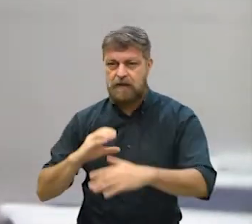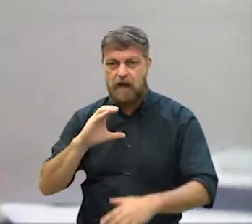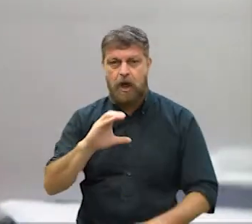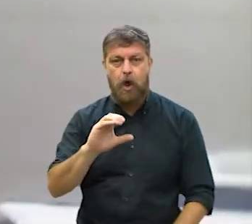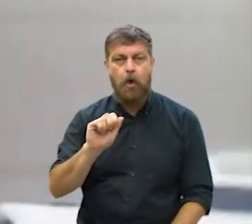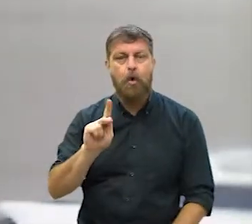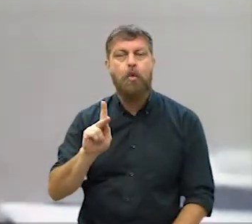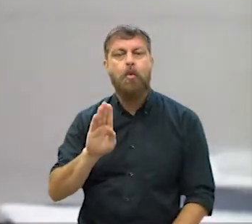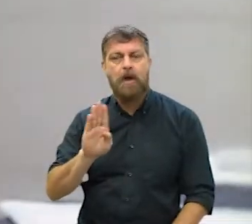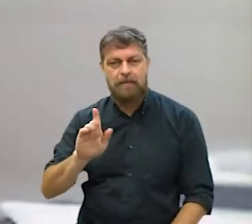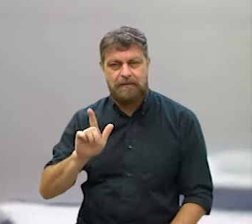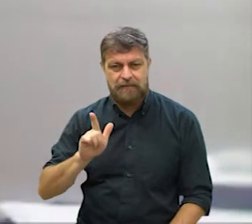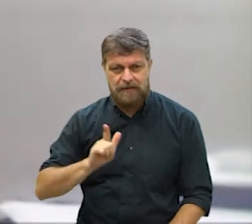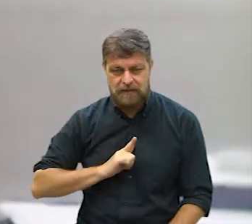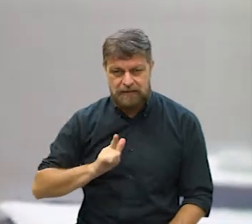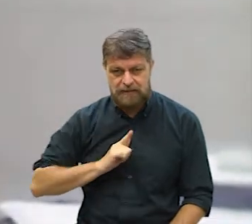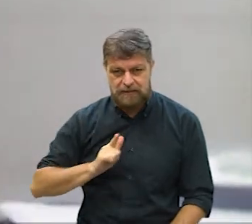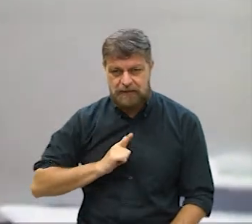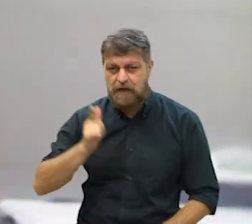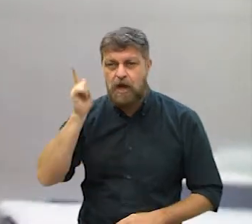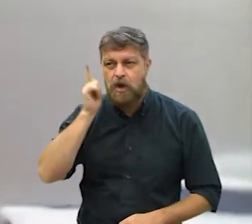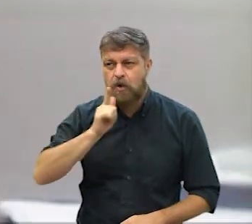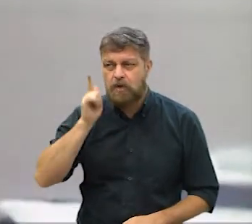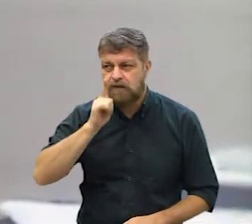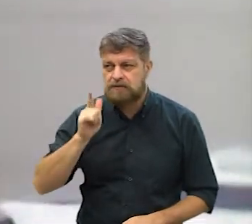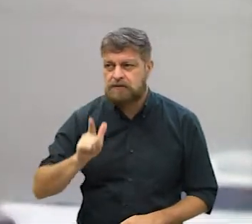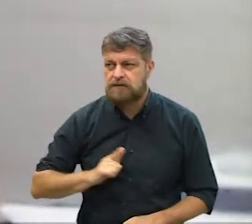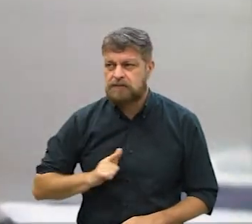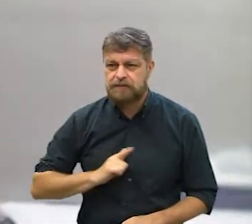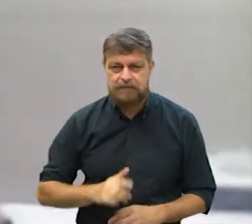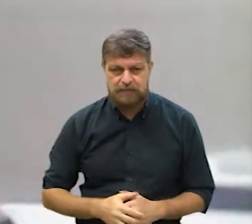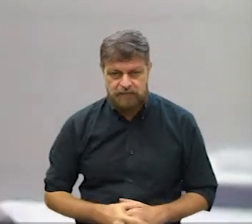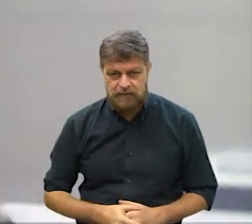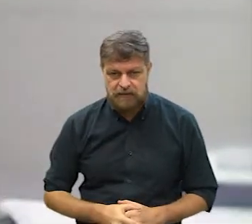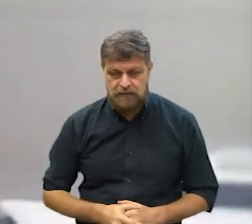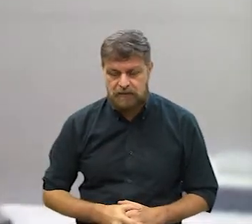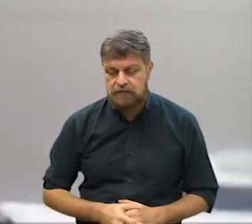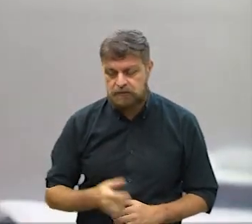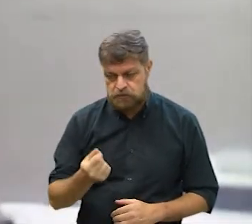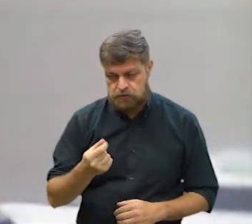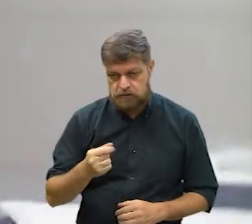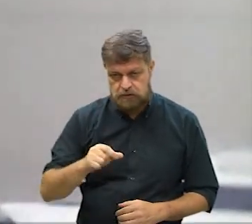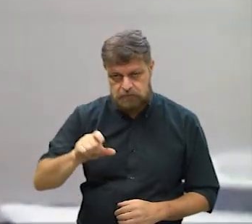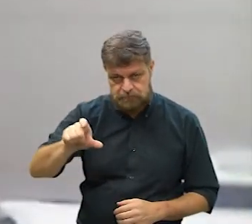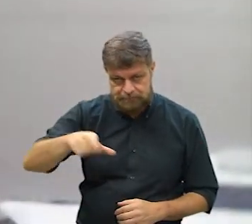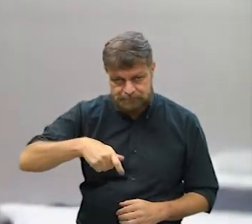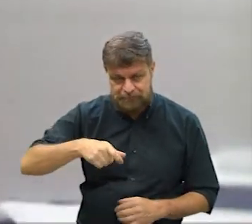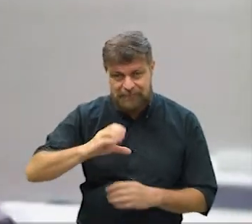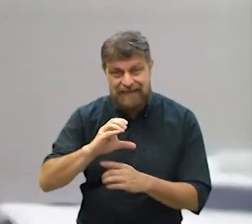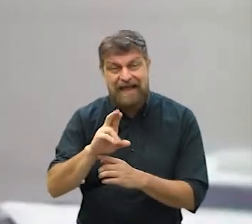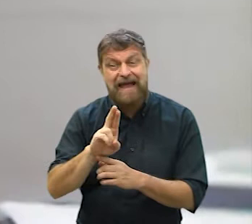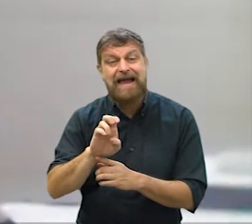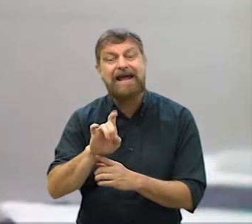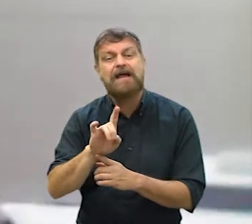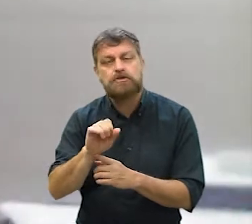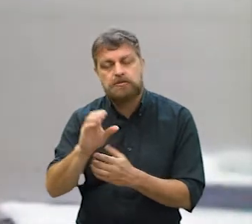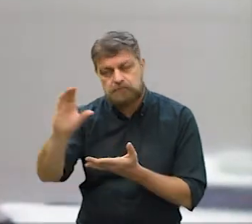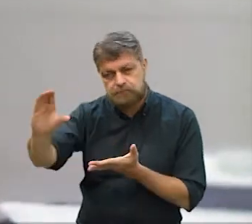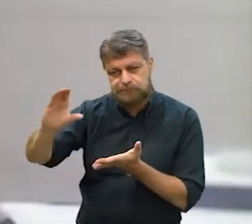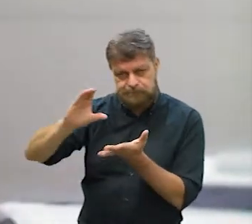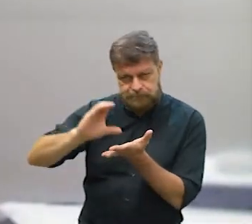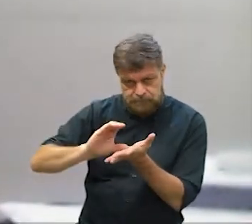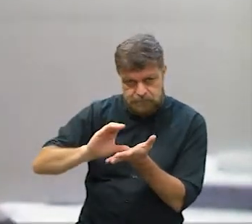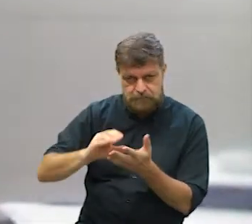nossa empresa para ter acesso à linha de crédito. Mas eu diria para vocês, né,